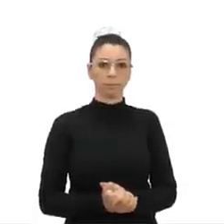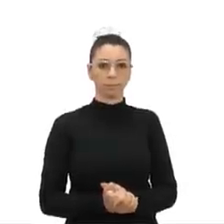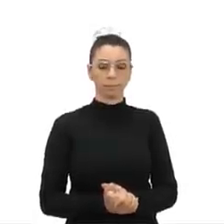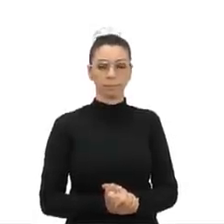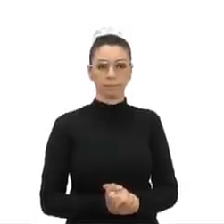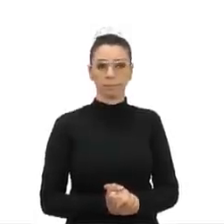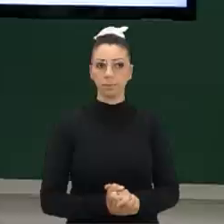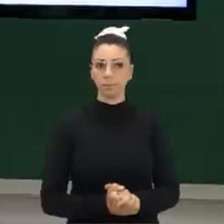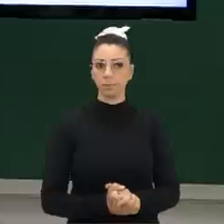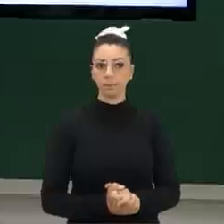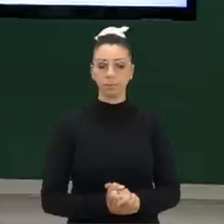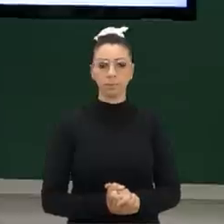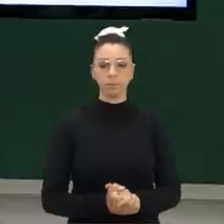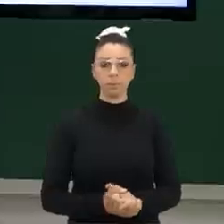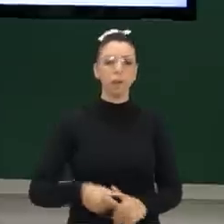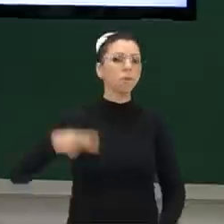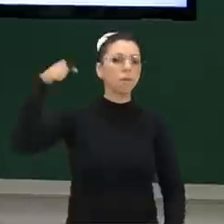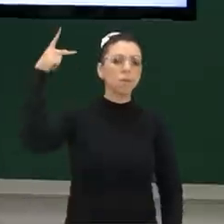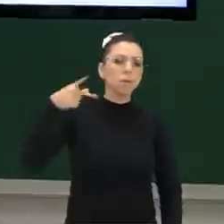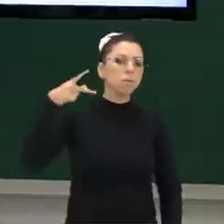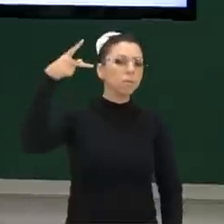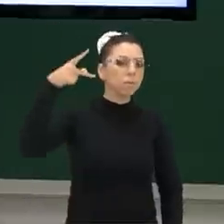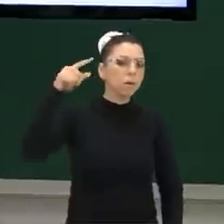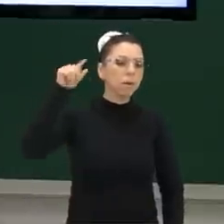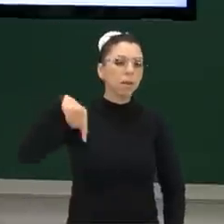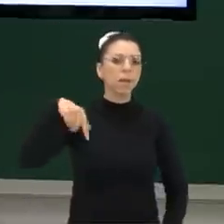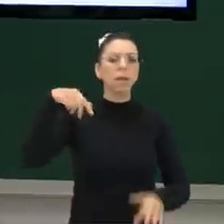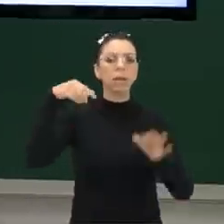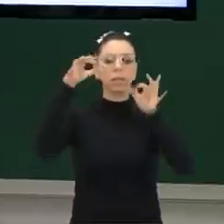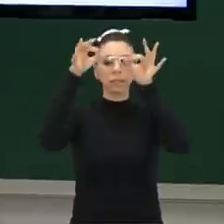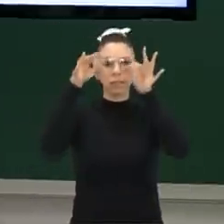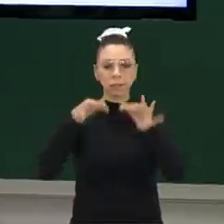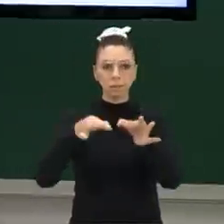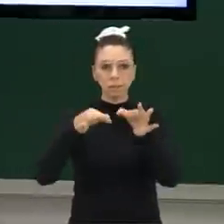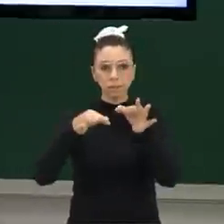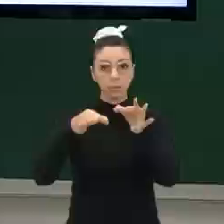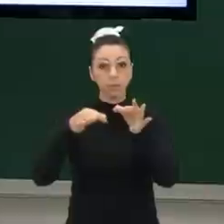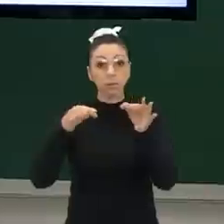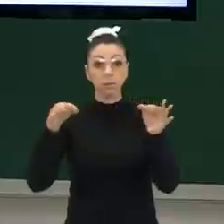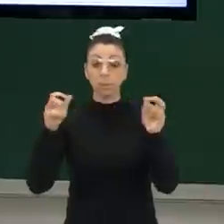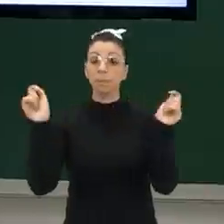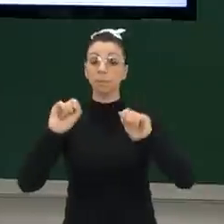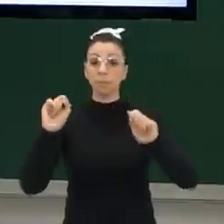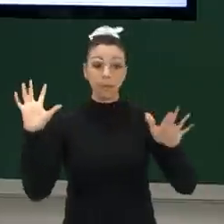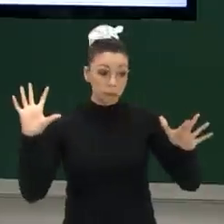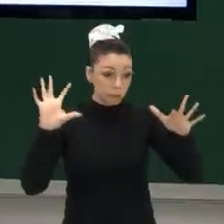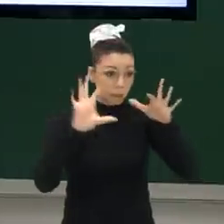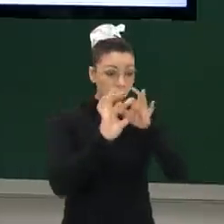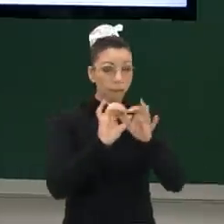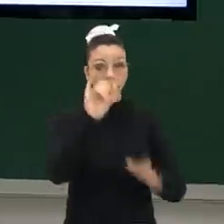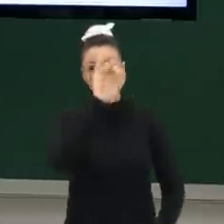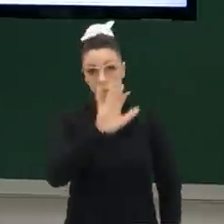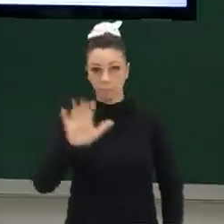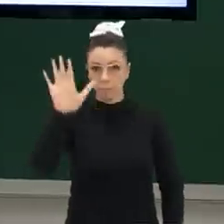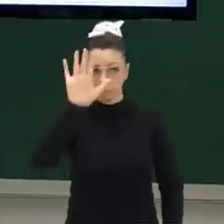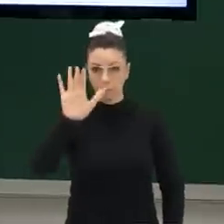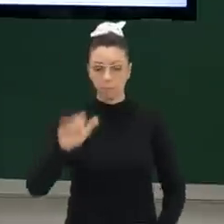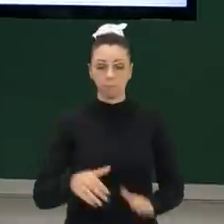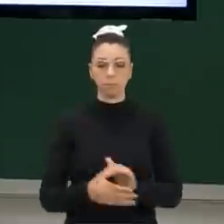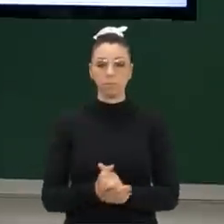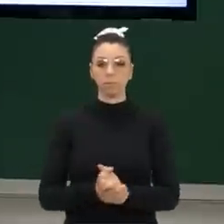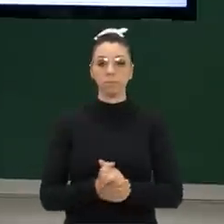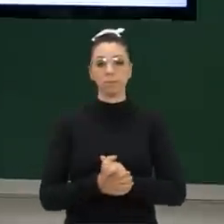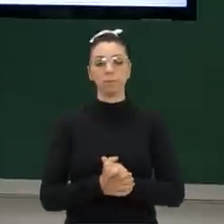picture. Qual das duas está corretas relacionadas a esse desenho? Já na segunda,